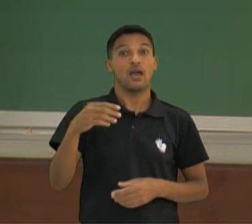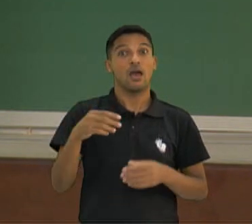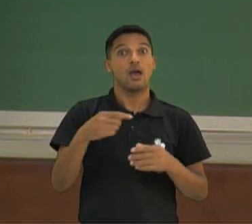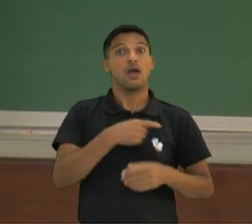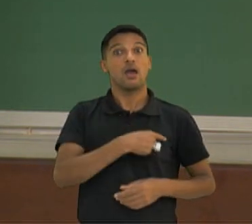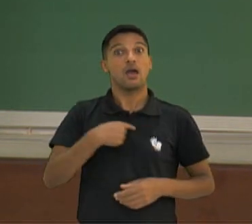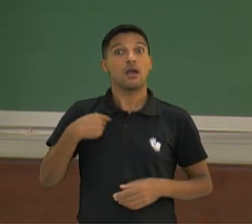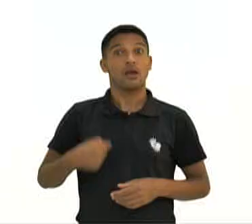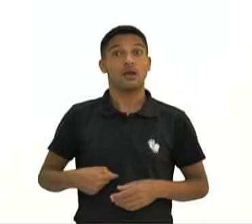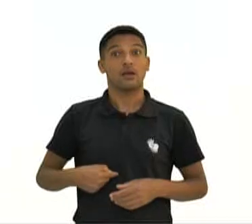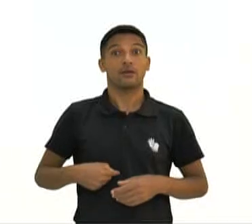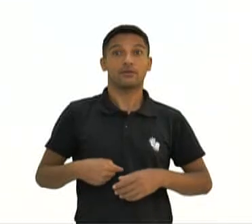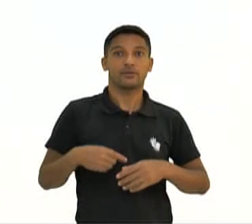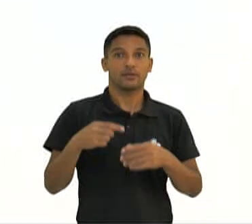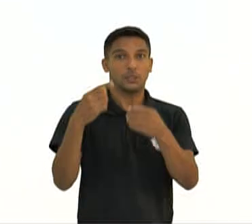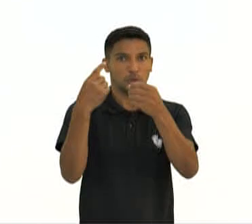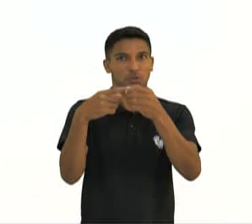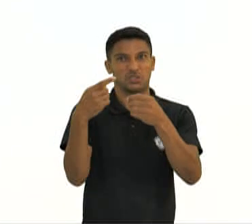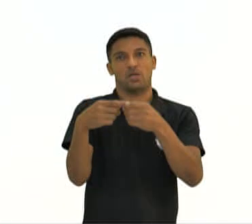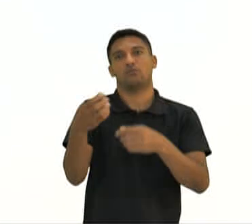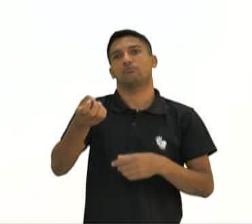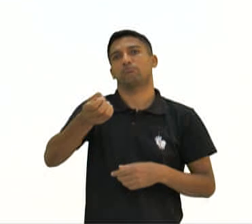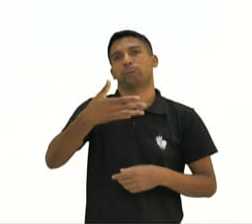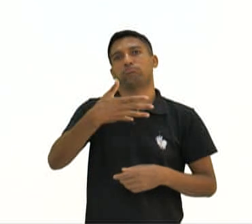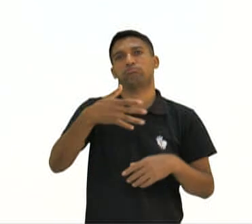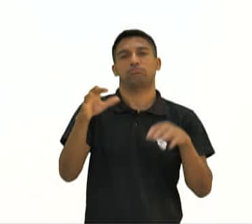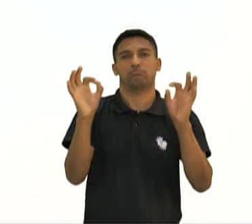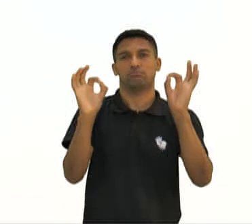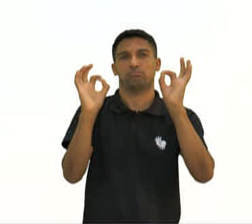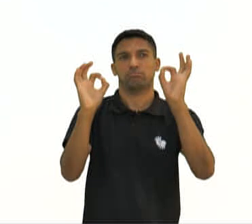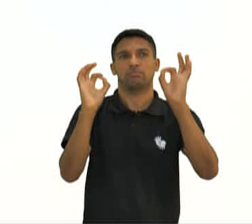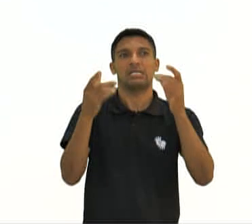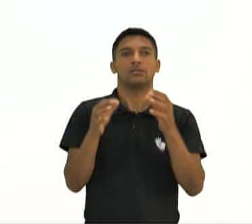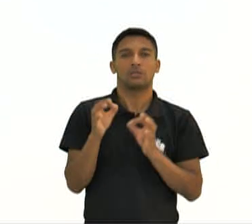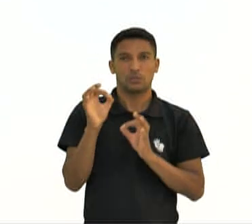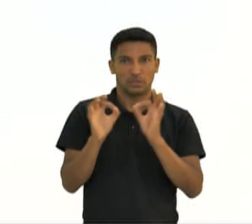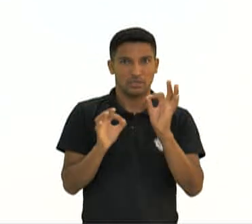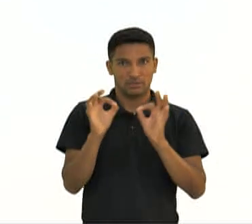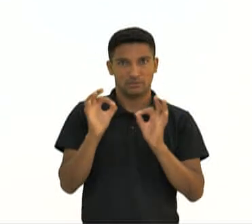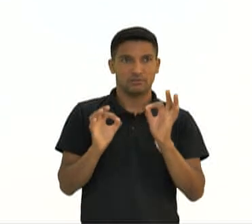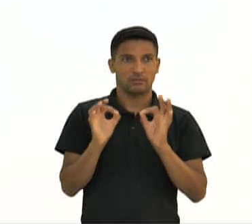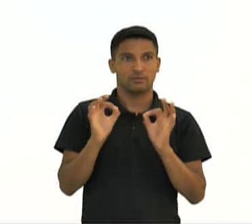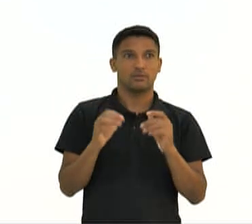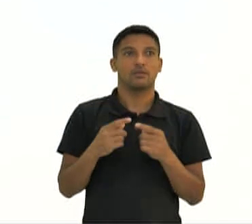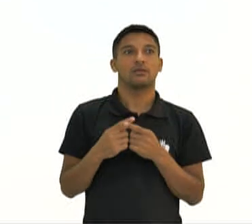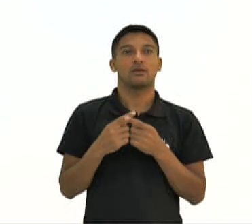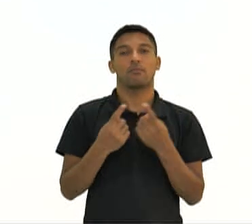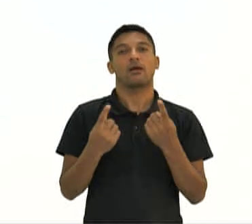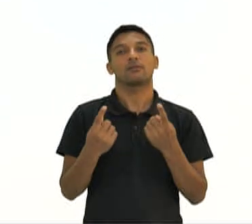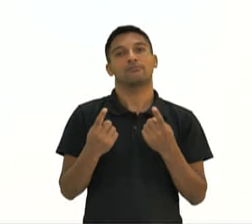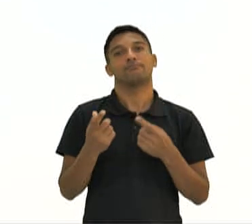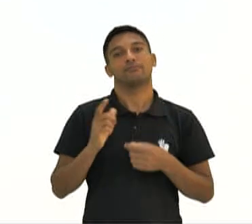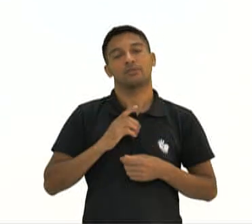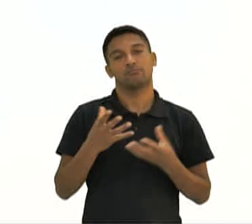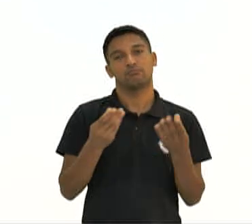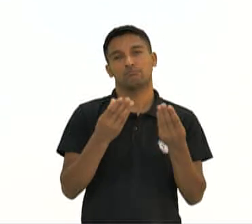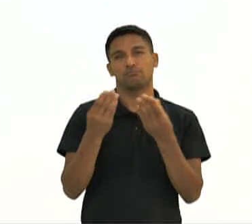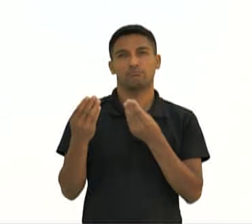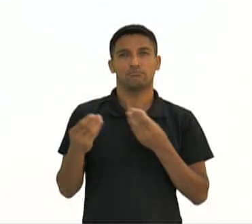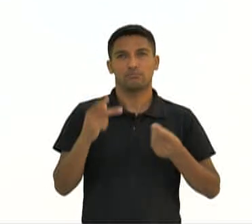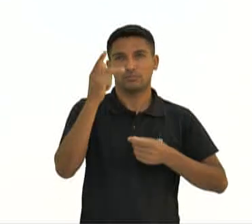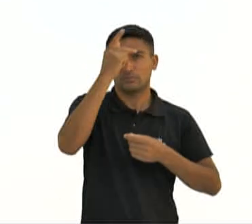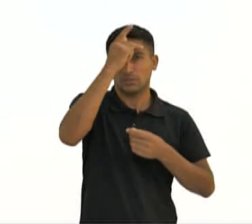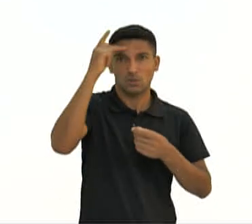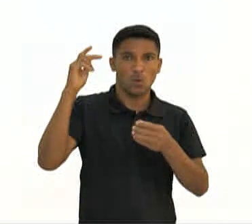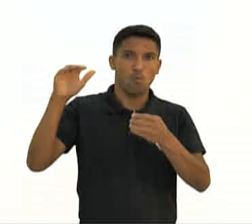né? É uma cidade moderna, bem estruturada, bem organizada, mas sofre com a superpopulação e com